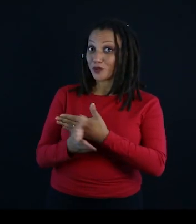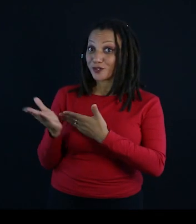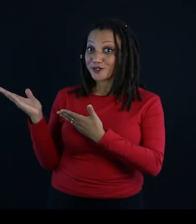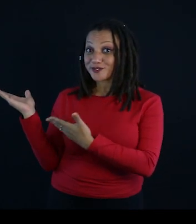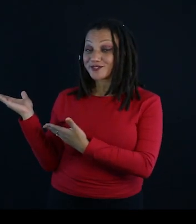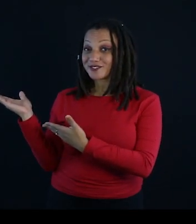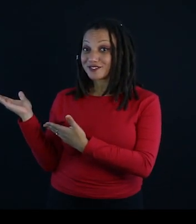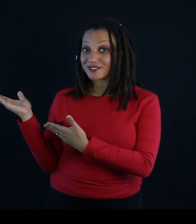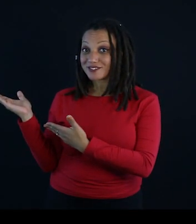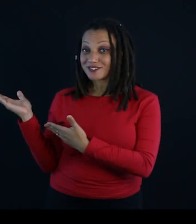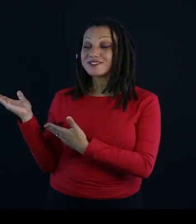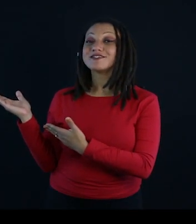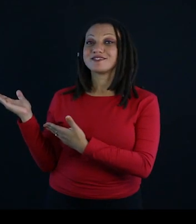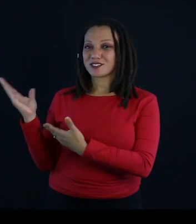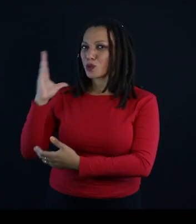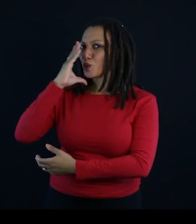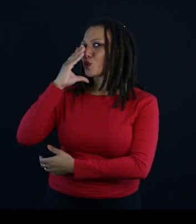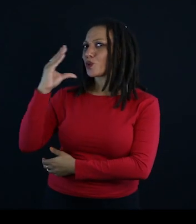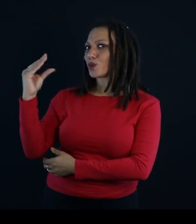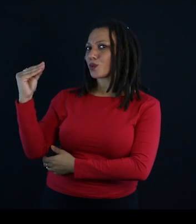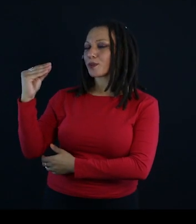Beleza, tá aqui o logo, certo?